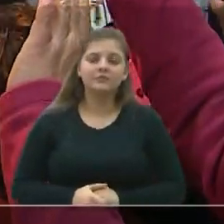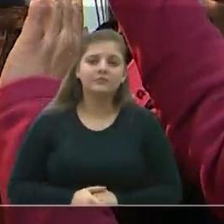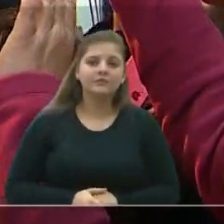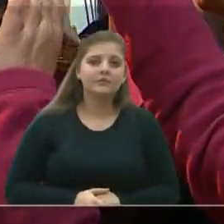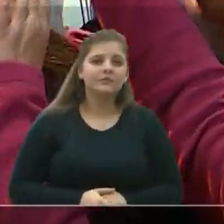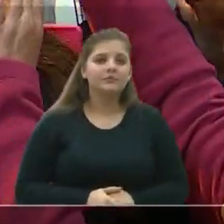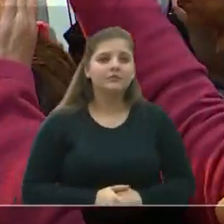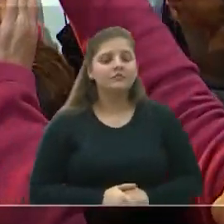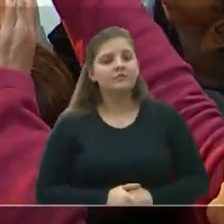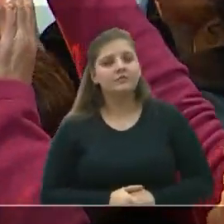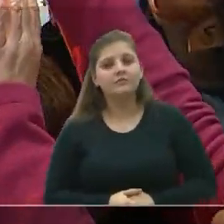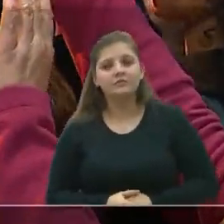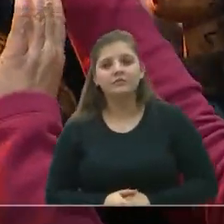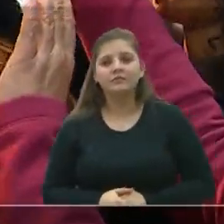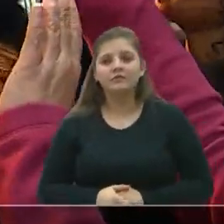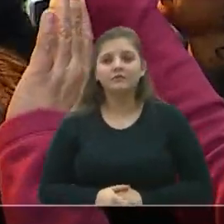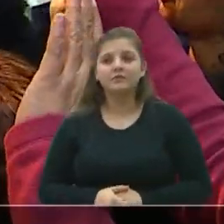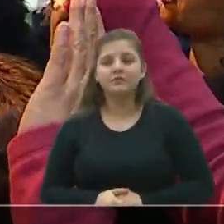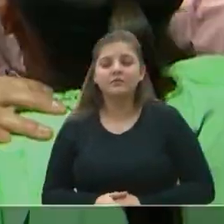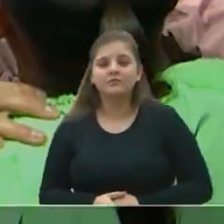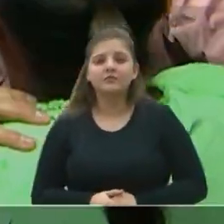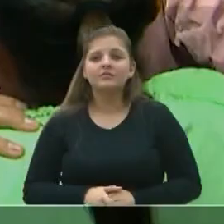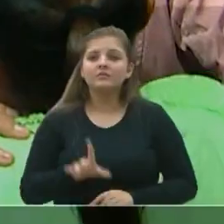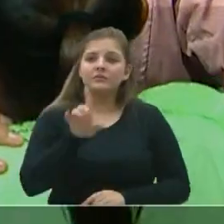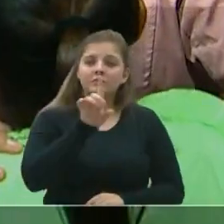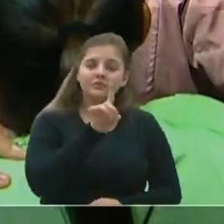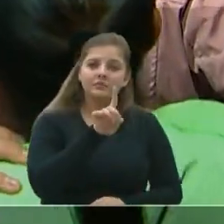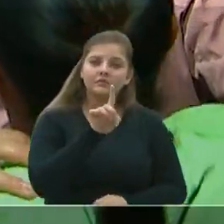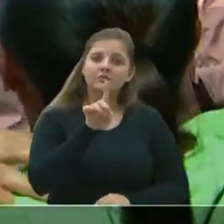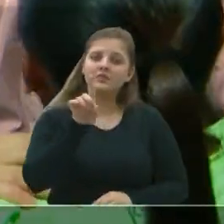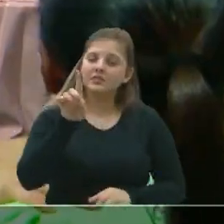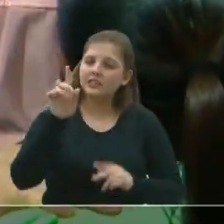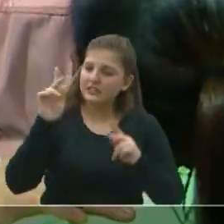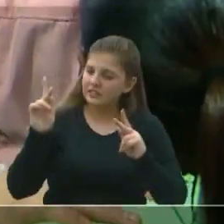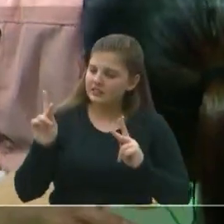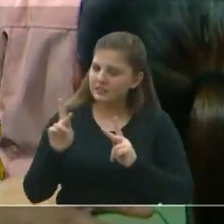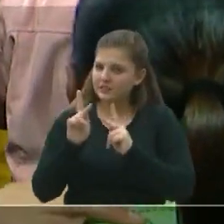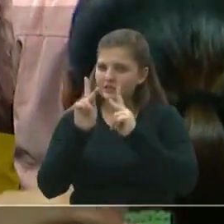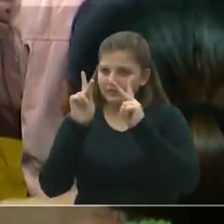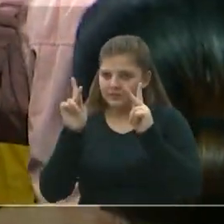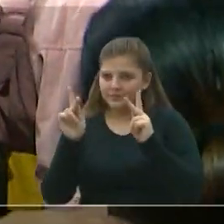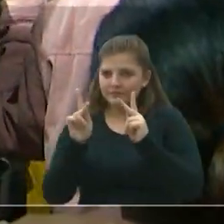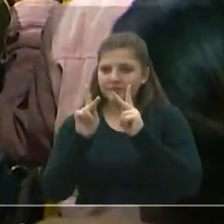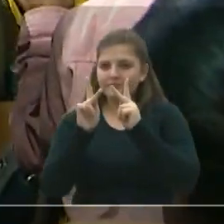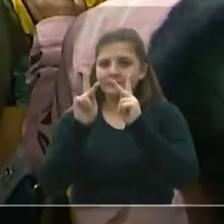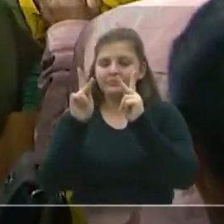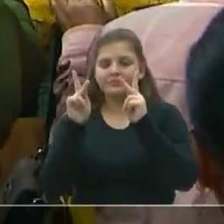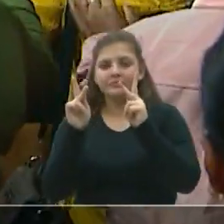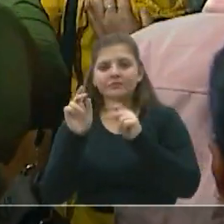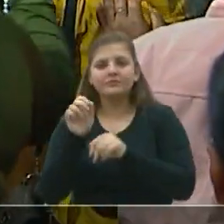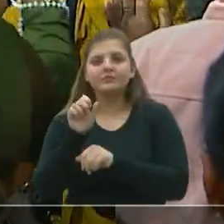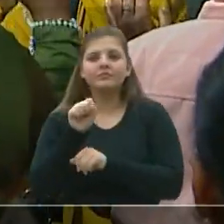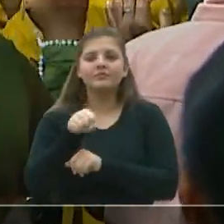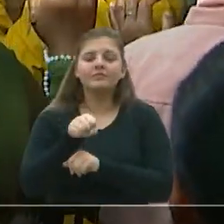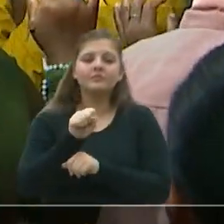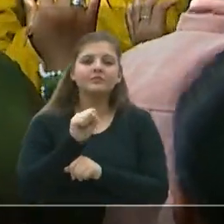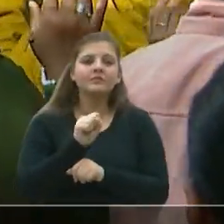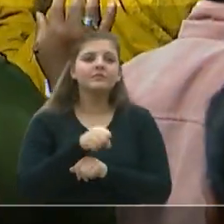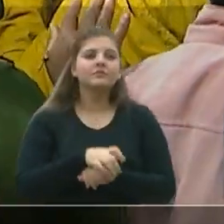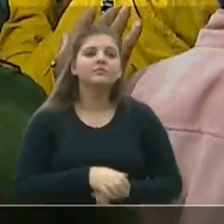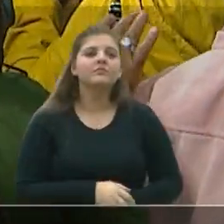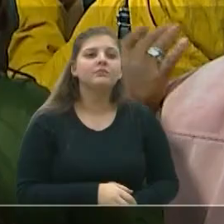Declara, declara pro teu irmão, tua irmã. Deus vai te fazer vencer. Estou